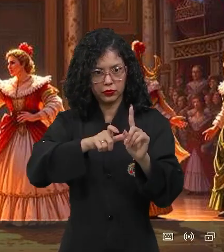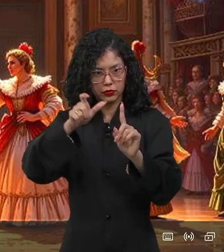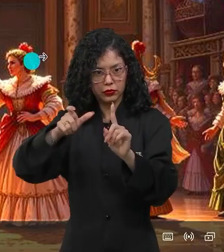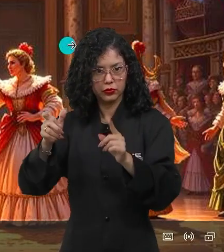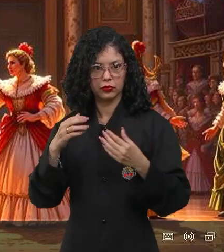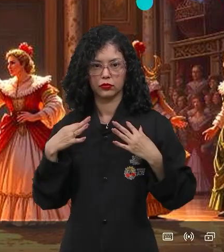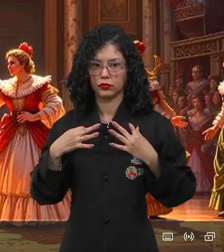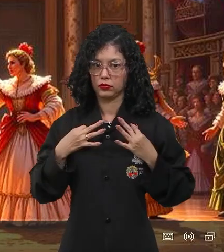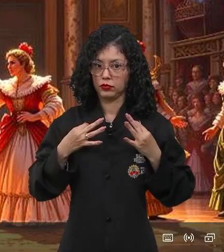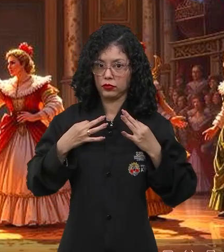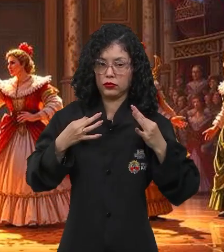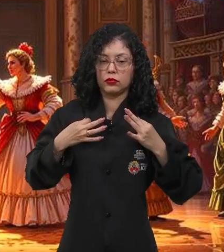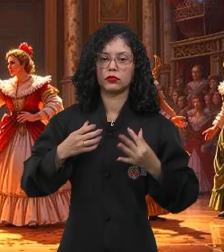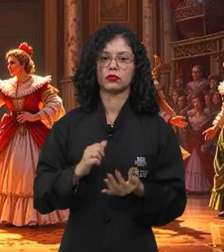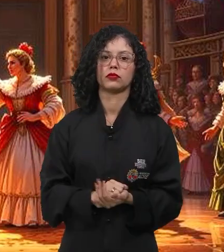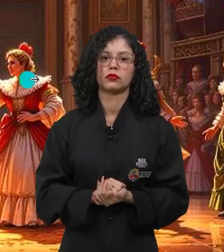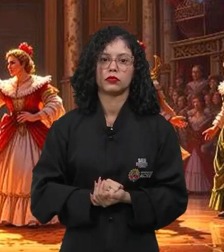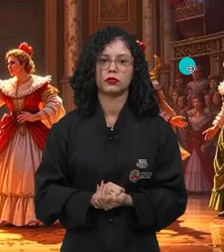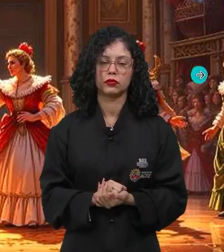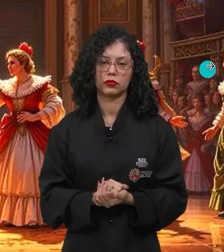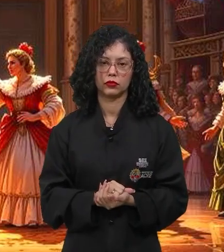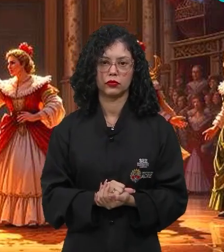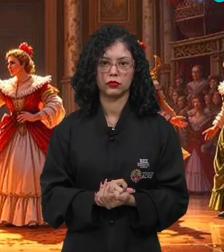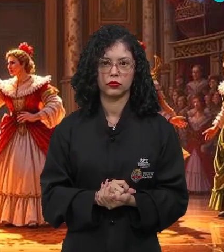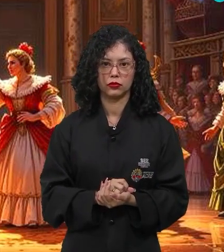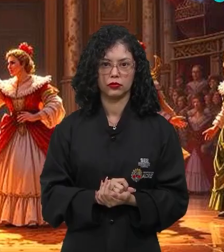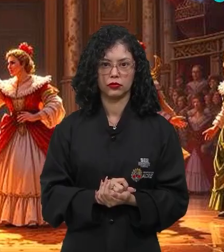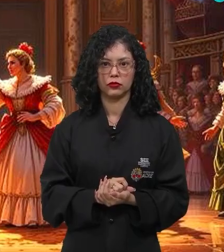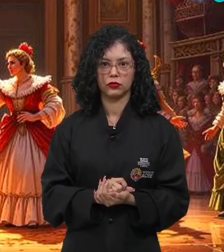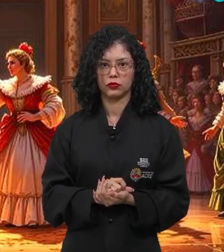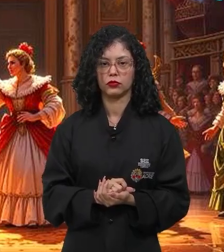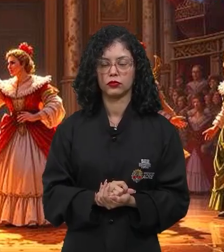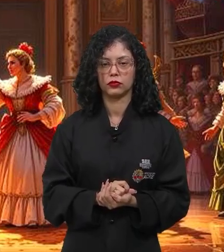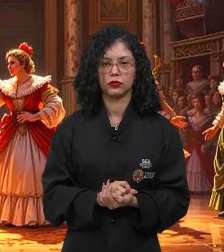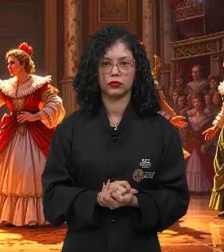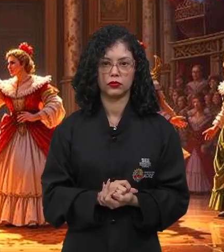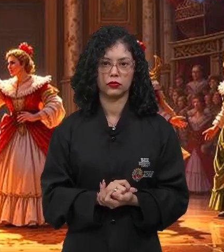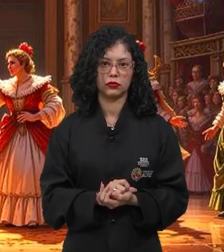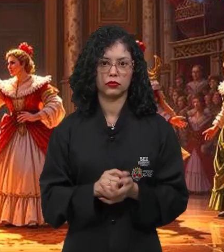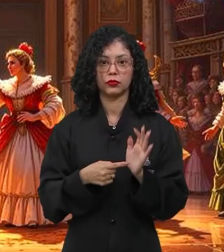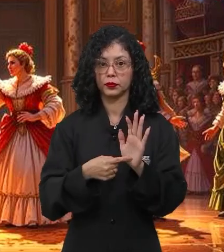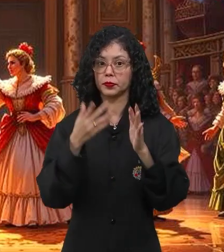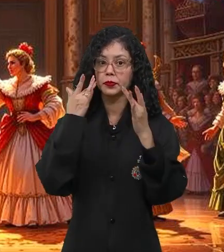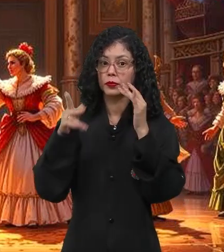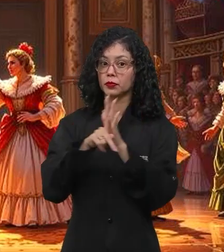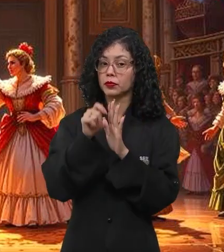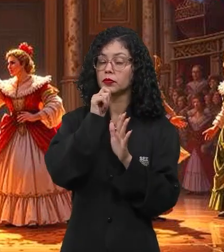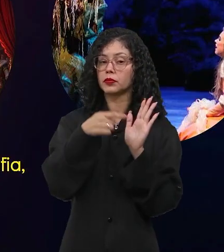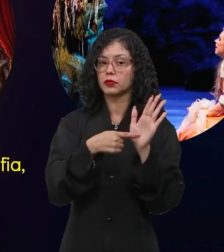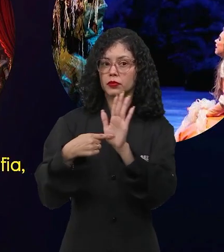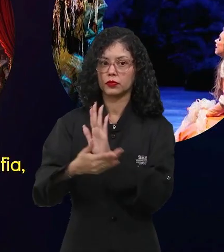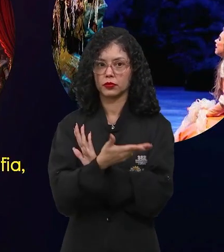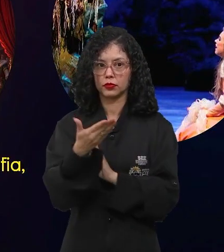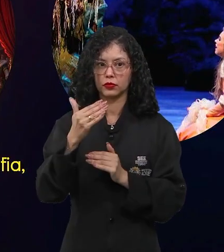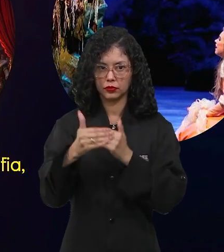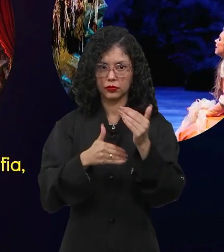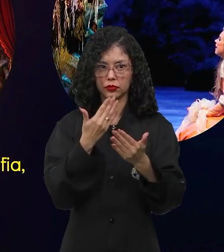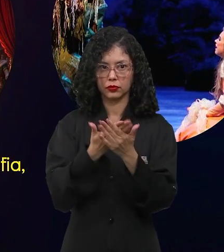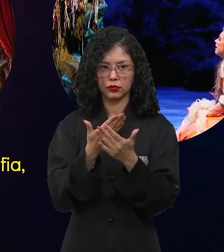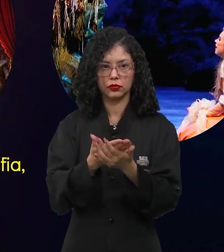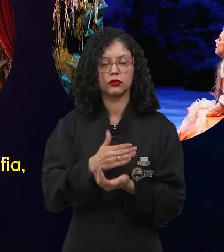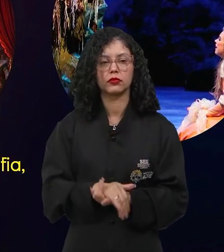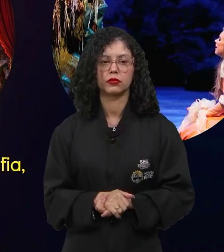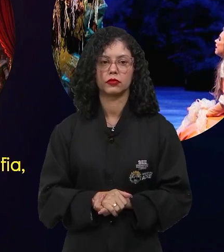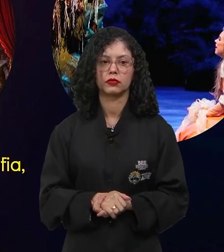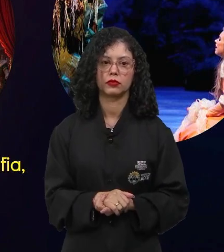das vestimentas, né, da encenação e da apresentação musical em si, que eu vou mostrar para vocês durante a nossa